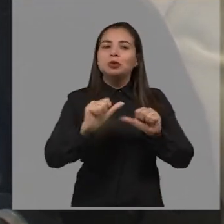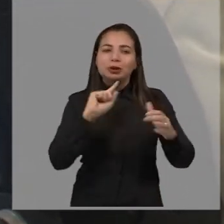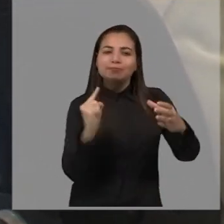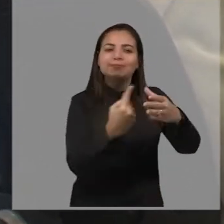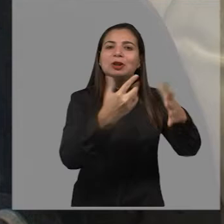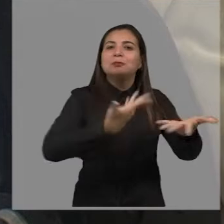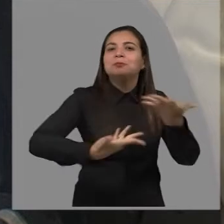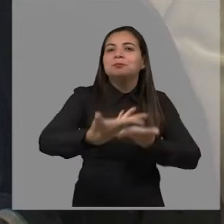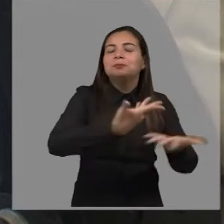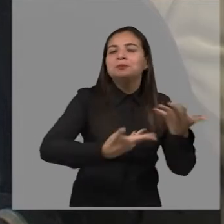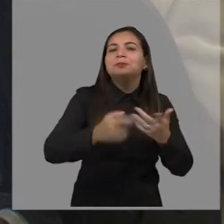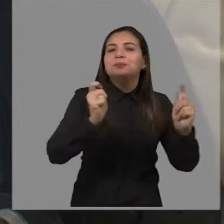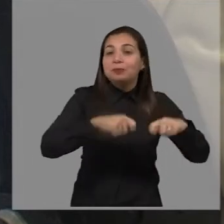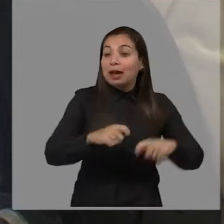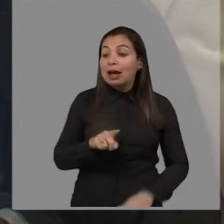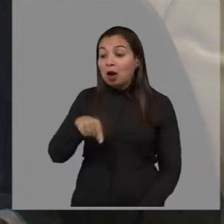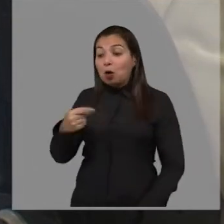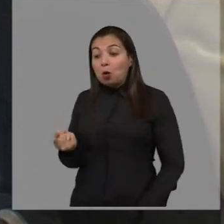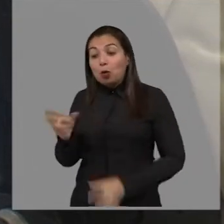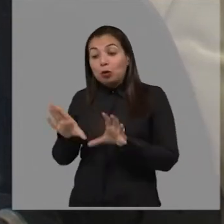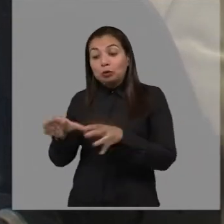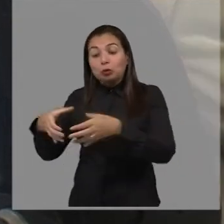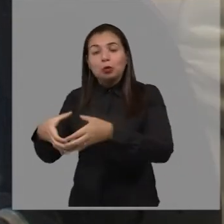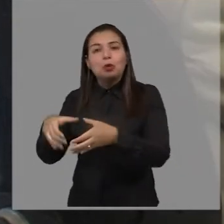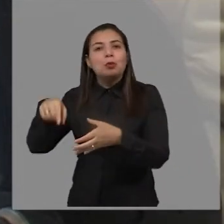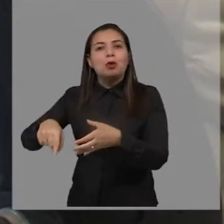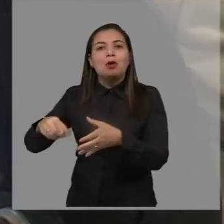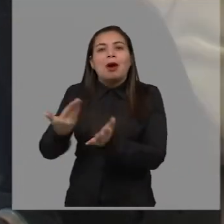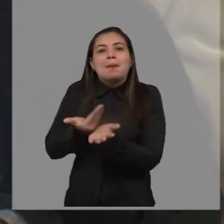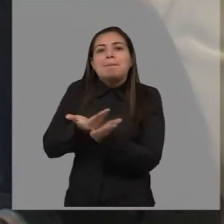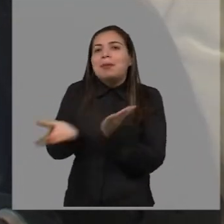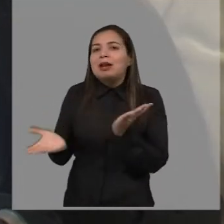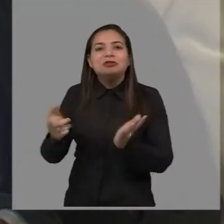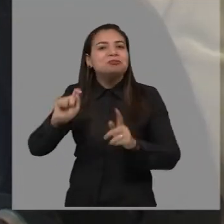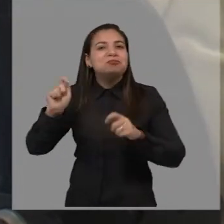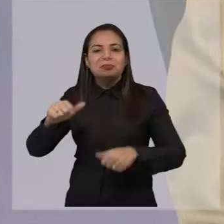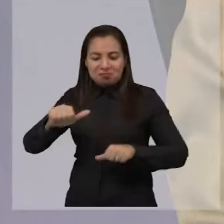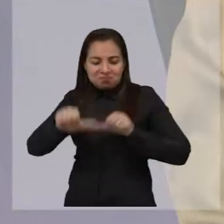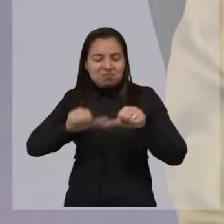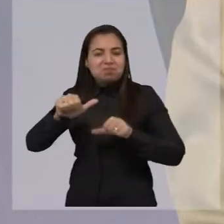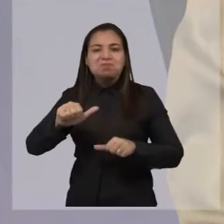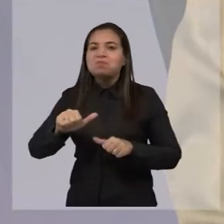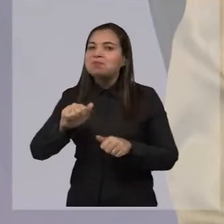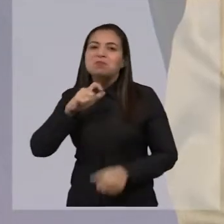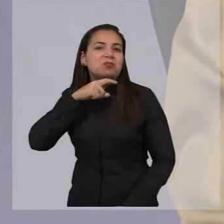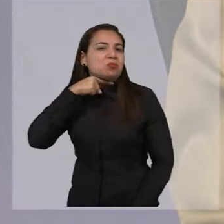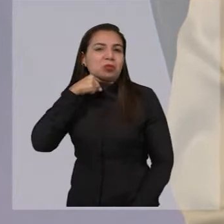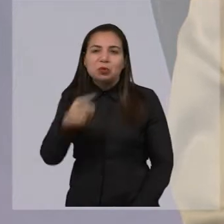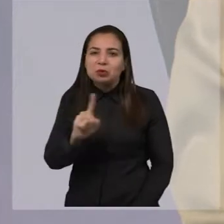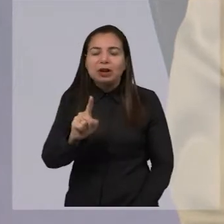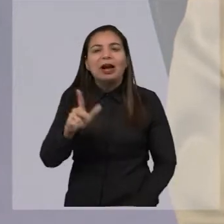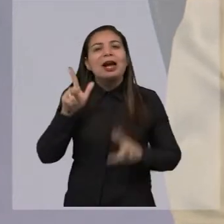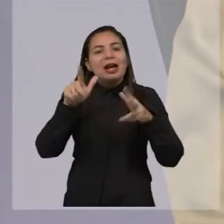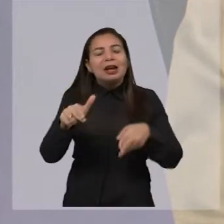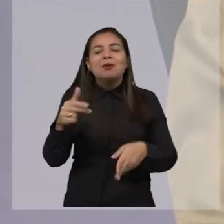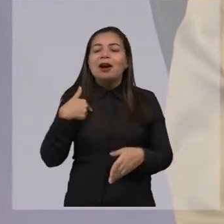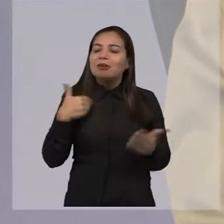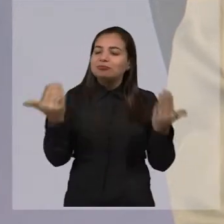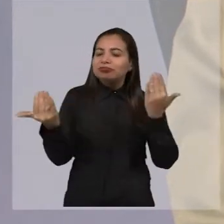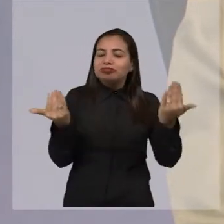têm recuperação. Então, esses perdem a cidadania. Aí entra naquela tese que o governo atual